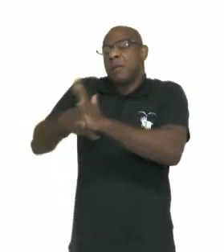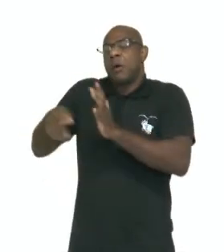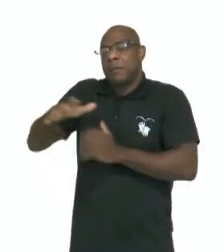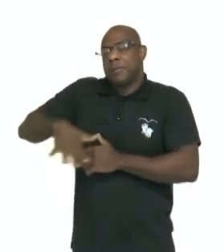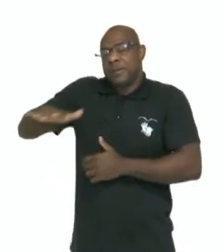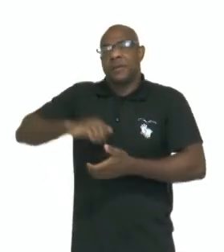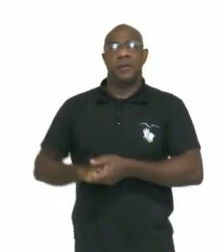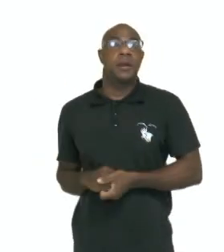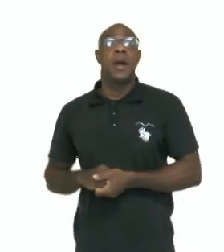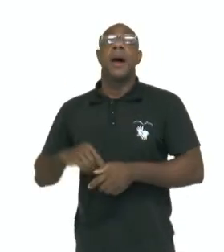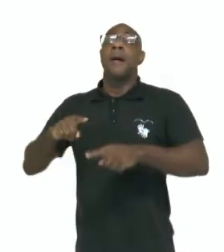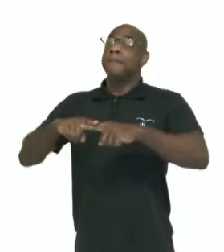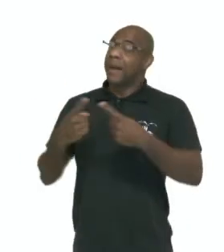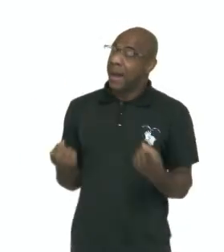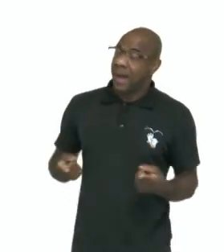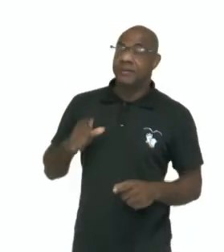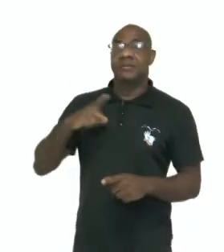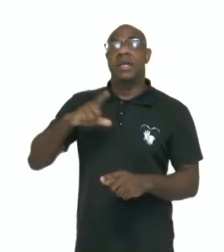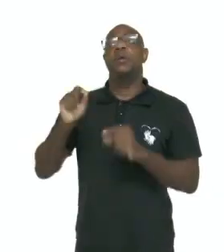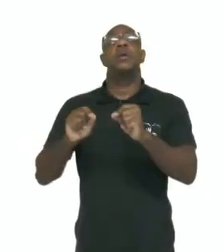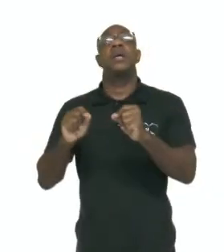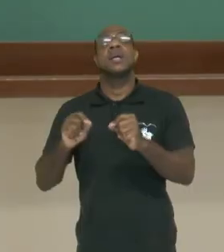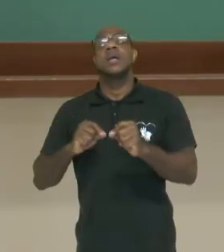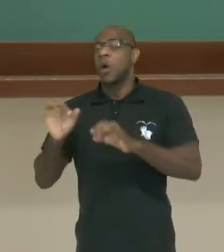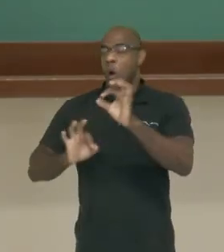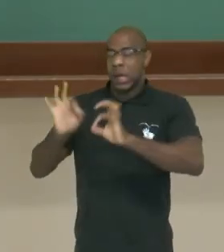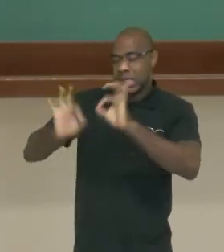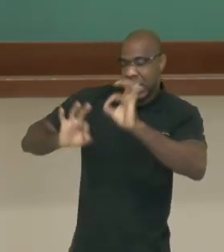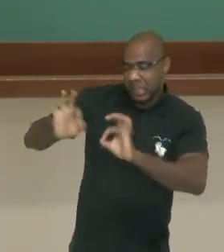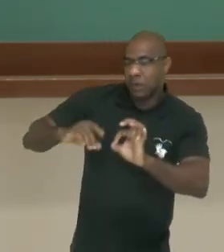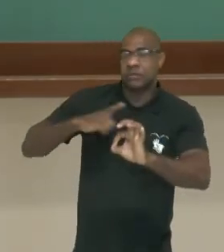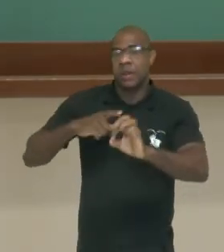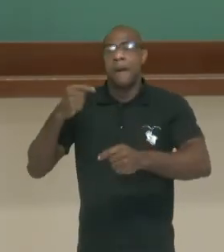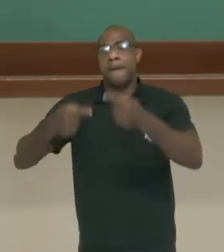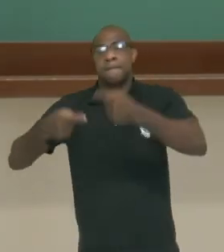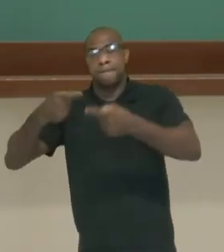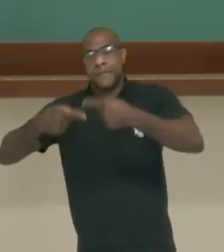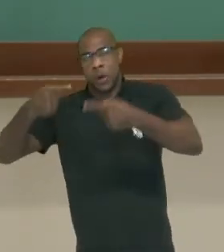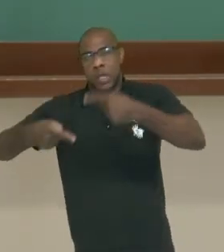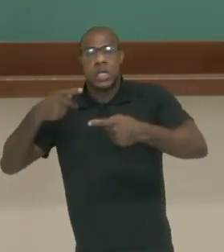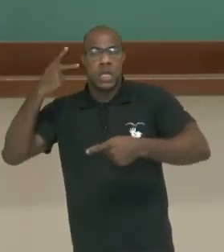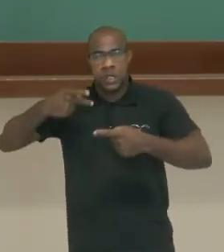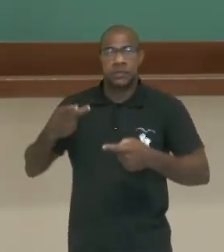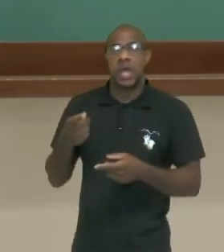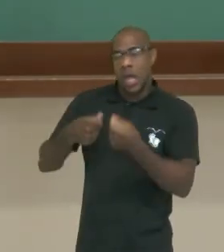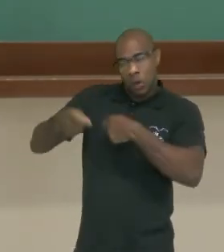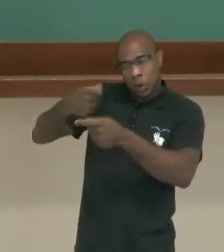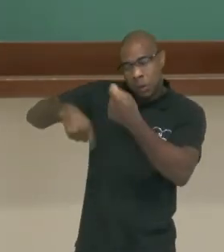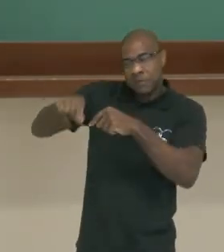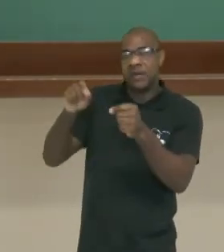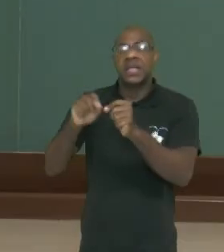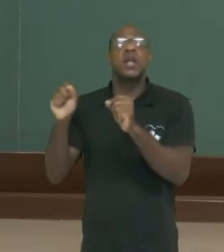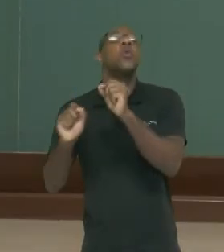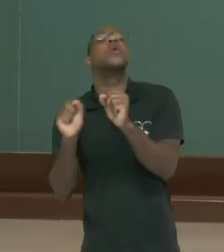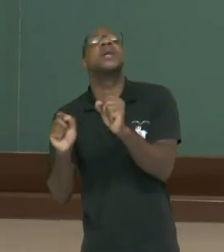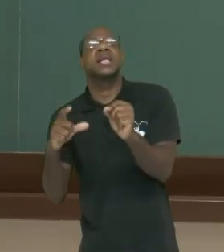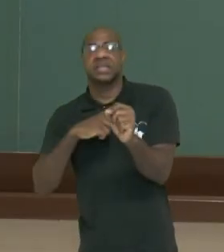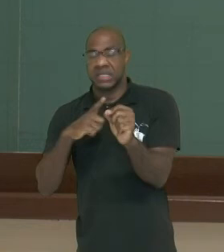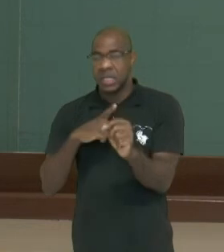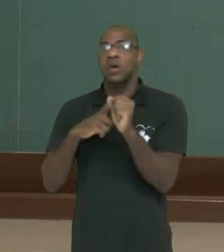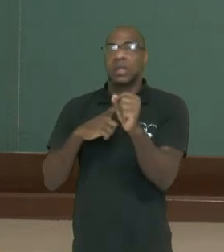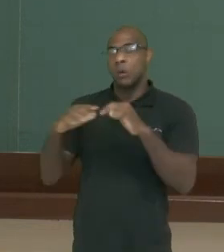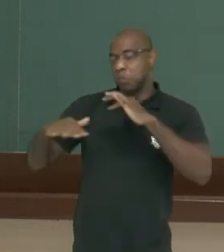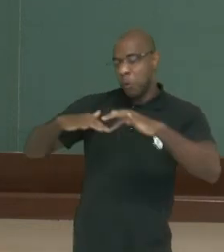Tse-tung instalou todo o funcionamento de organização política e econômica, fazendo com que houvesse então